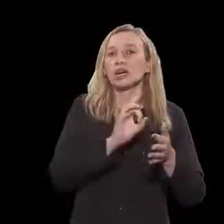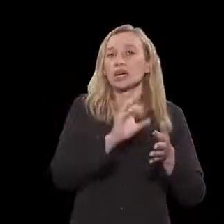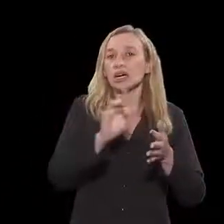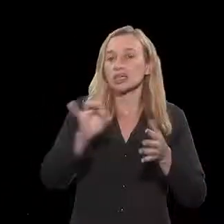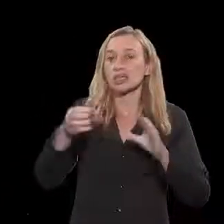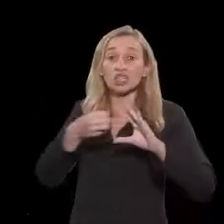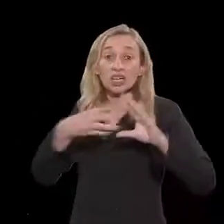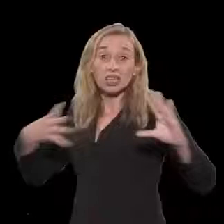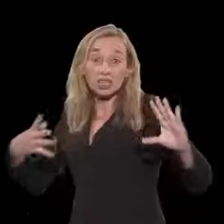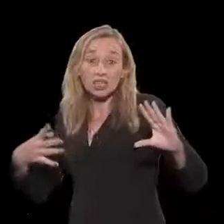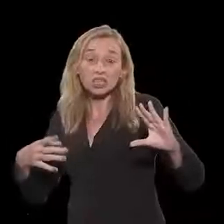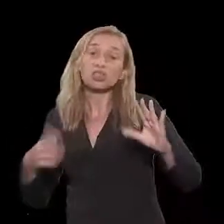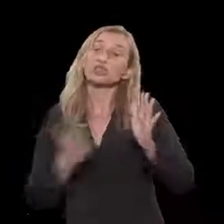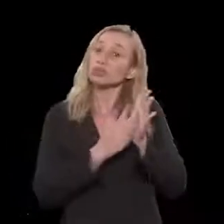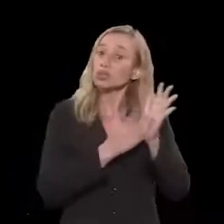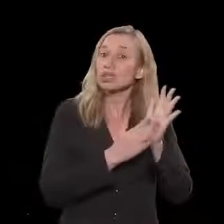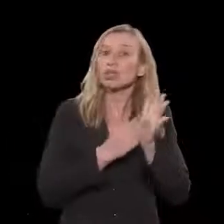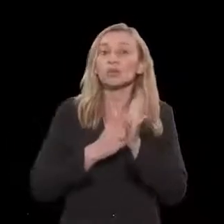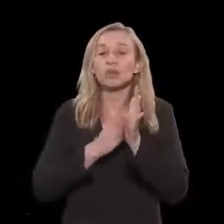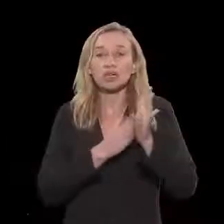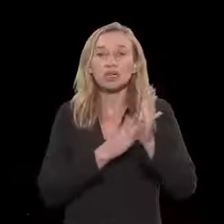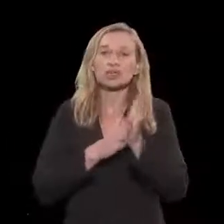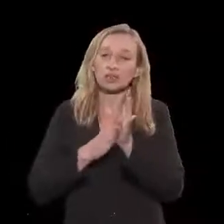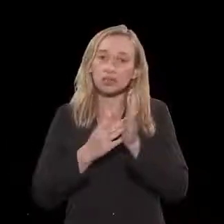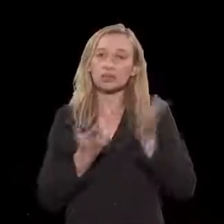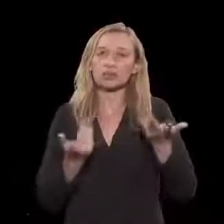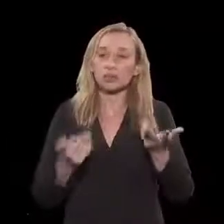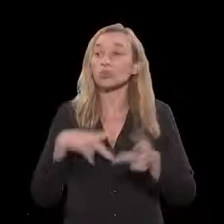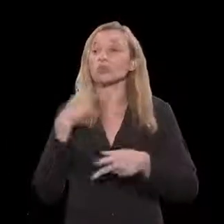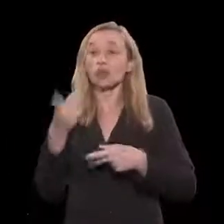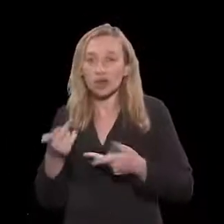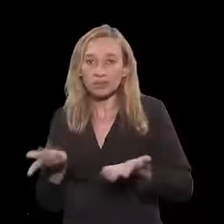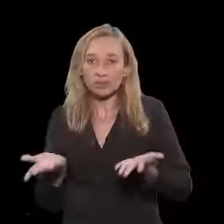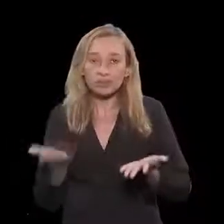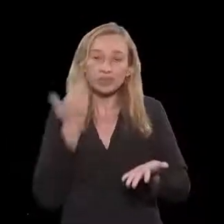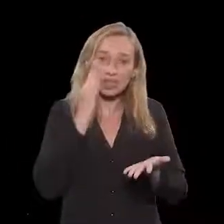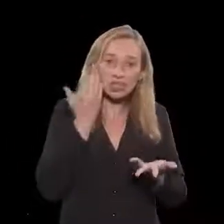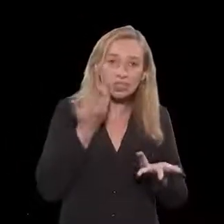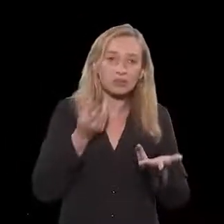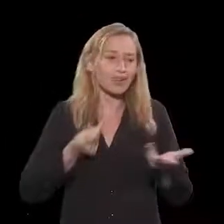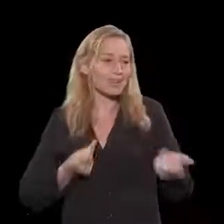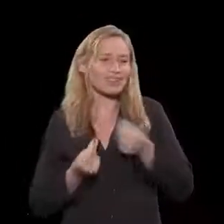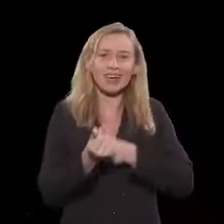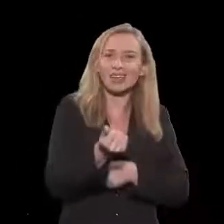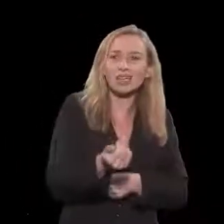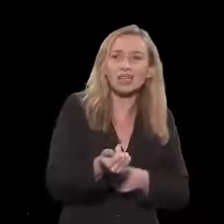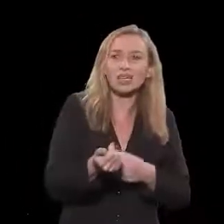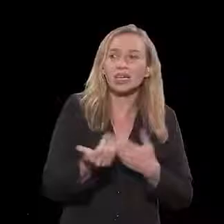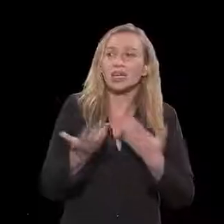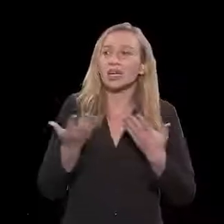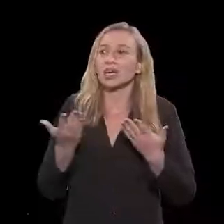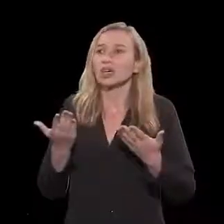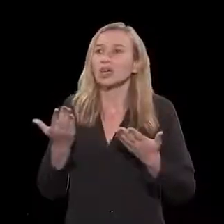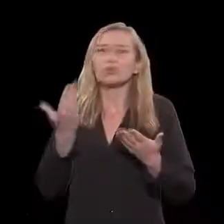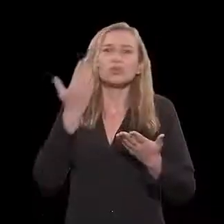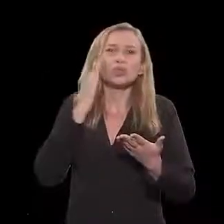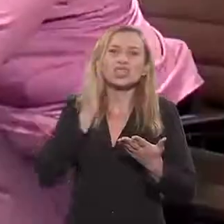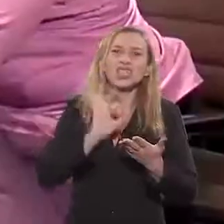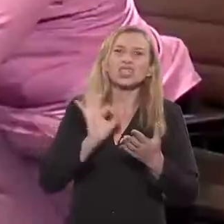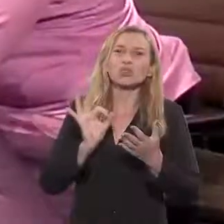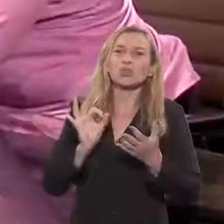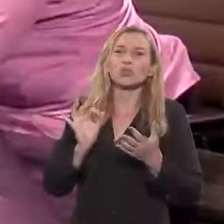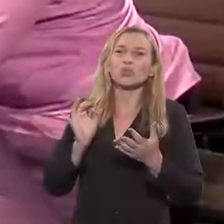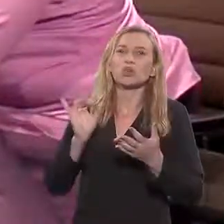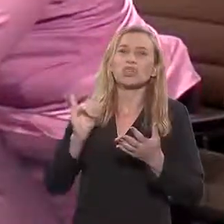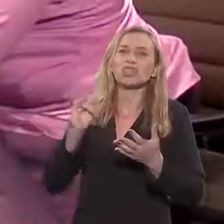do samba. Personalidades com autoridade de fala, entende? Para sair, né? Enquanto... Não entende isso